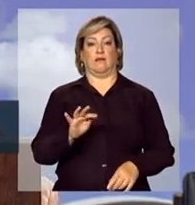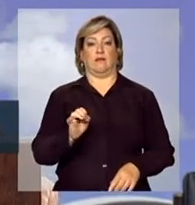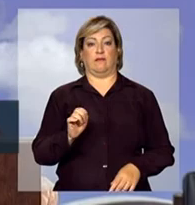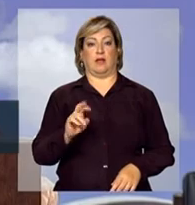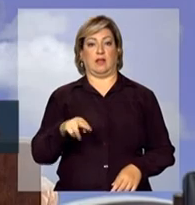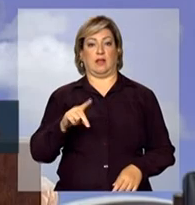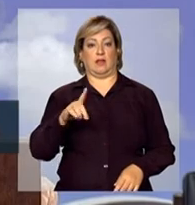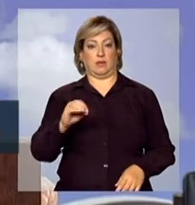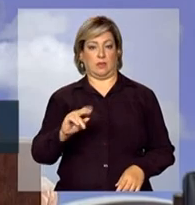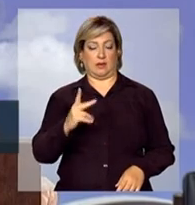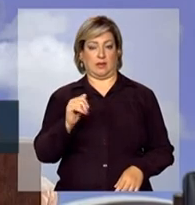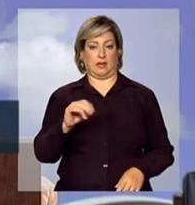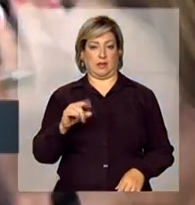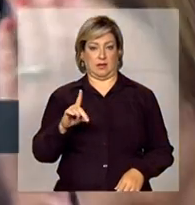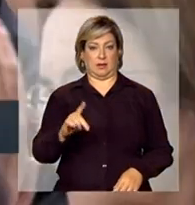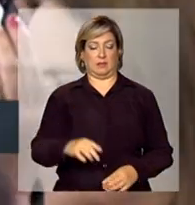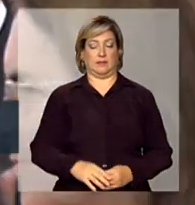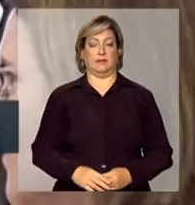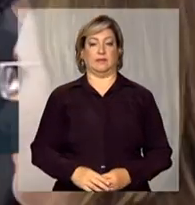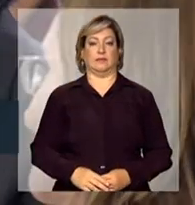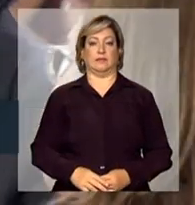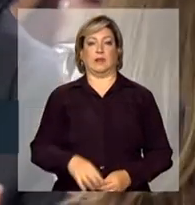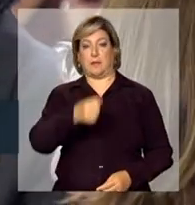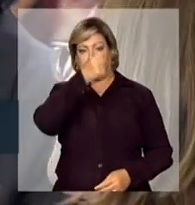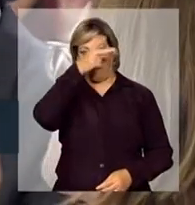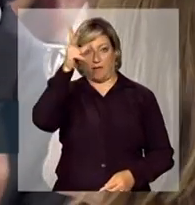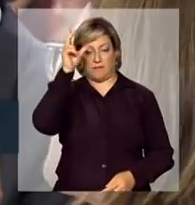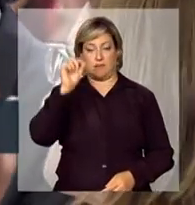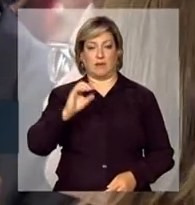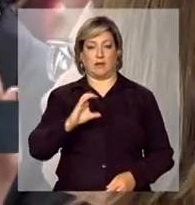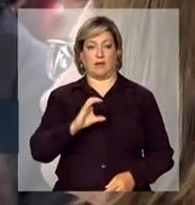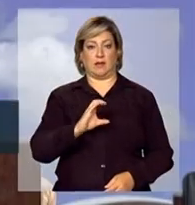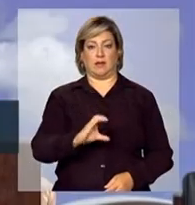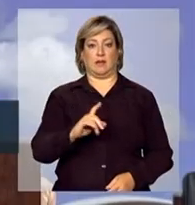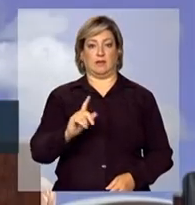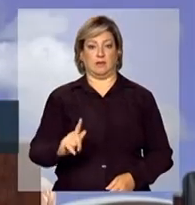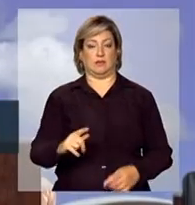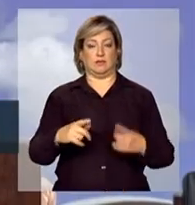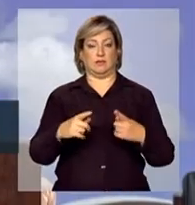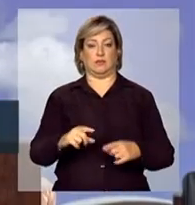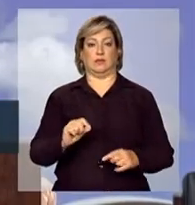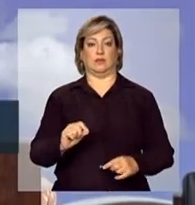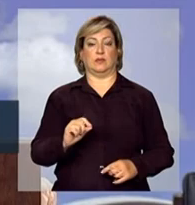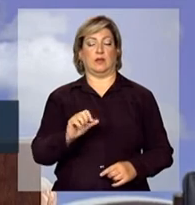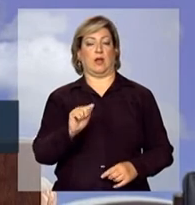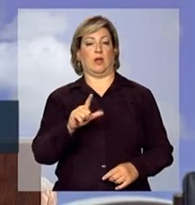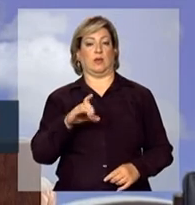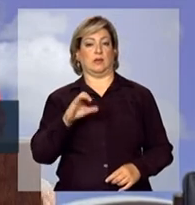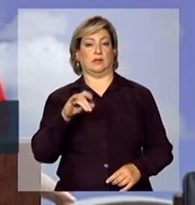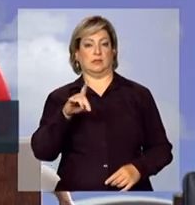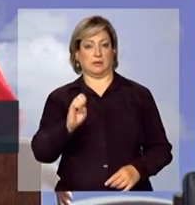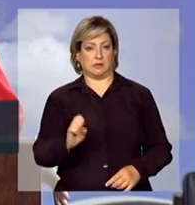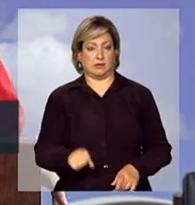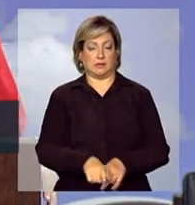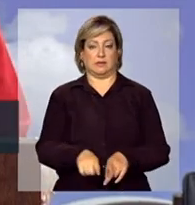e o prefeito de Campo Grande Alcides Bernal